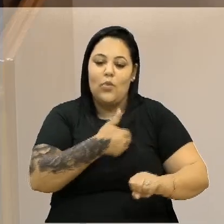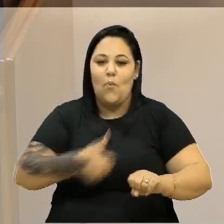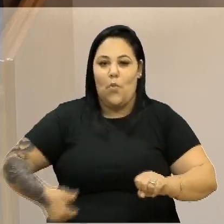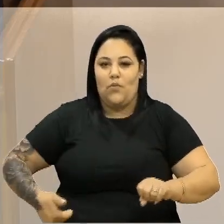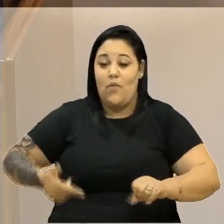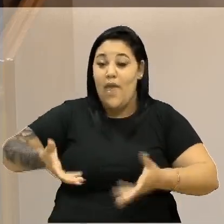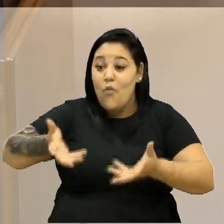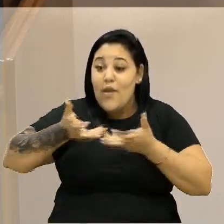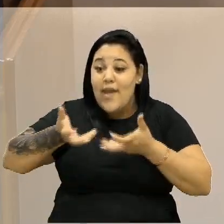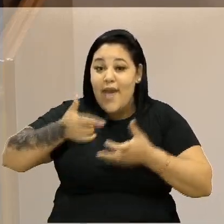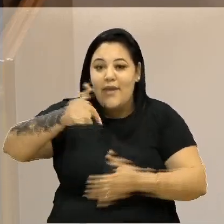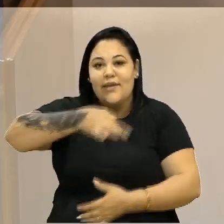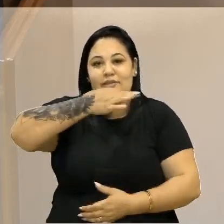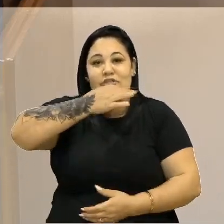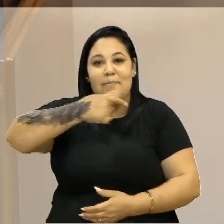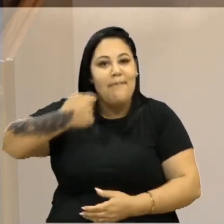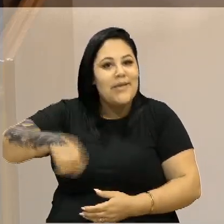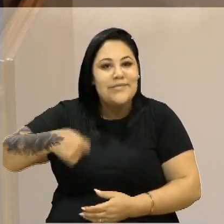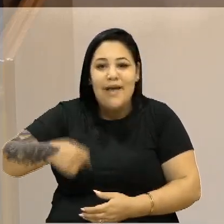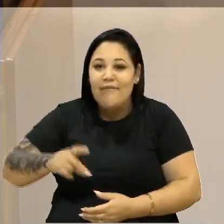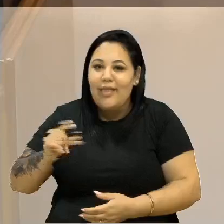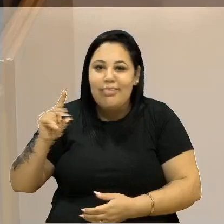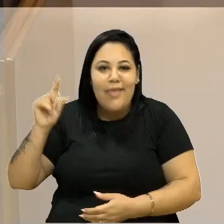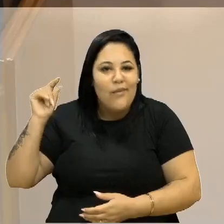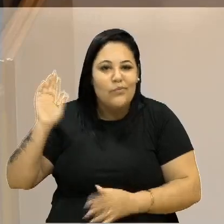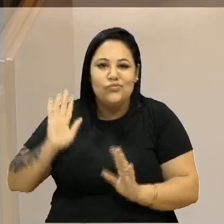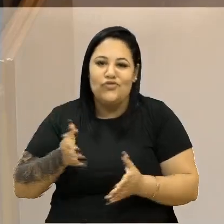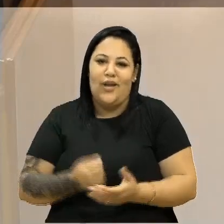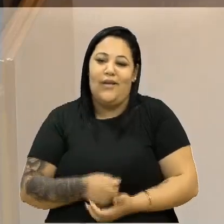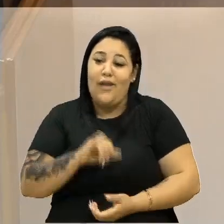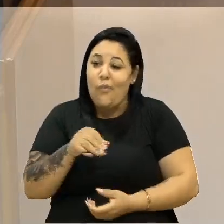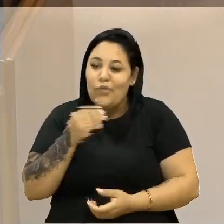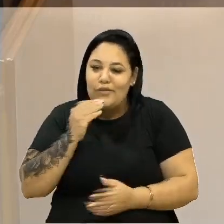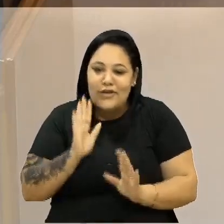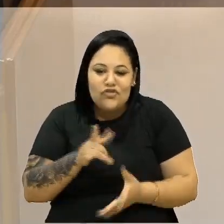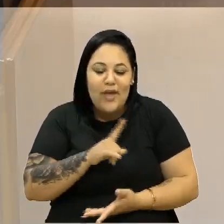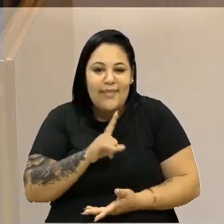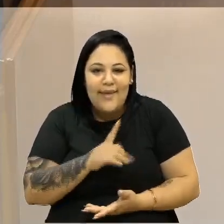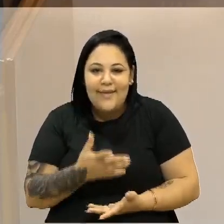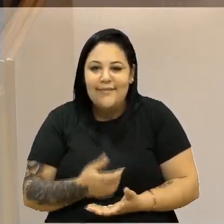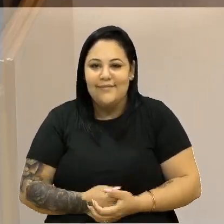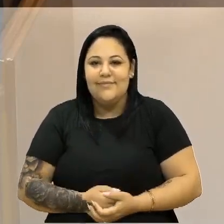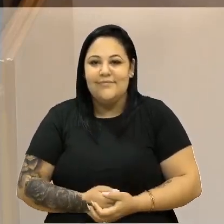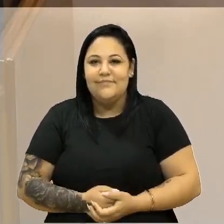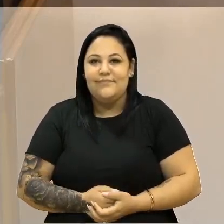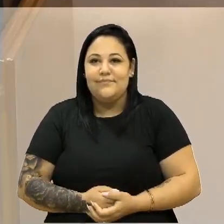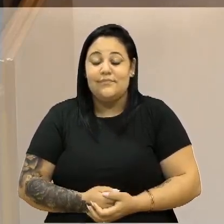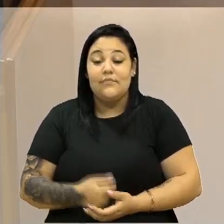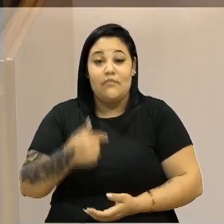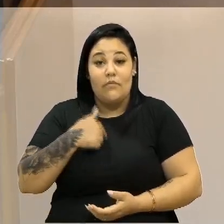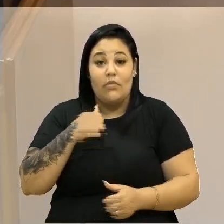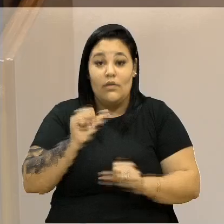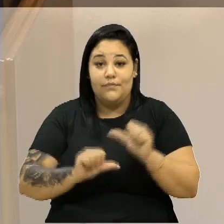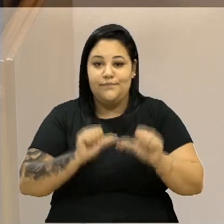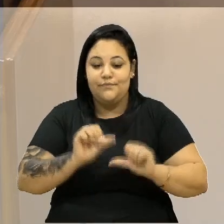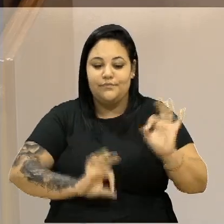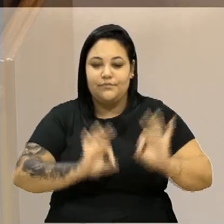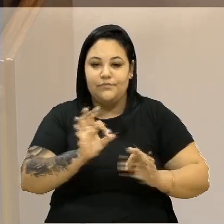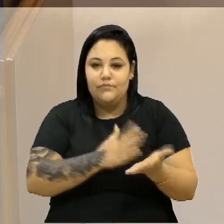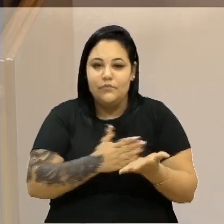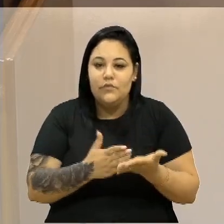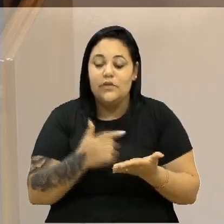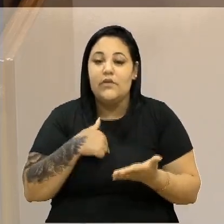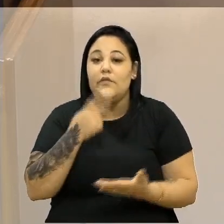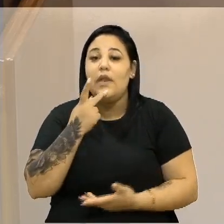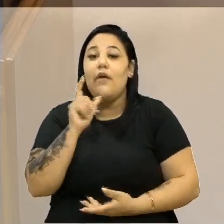Já deve isso há muito tempo, e a oportunidade ela existe. Agora, quando foi mudado o projeto inicial, eu